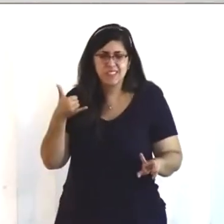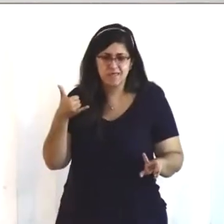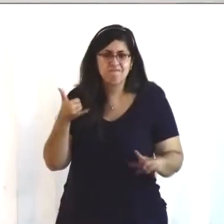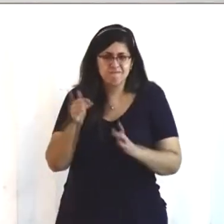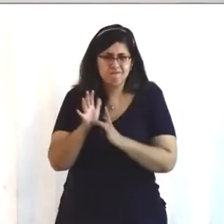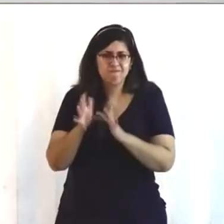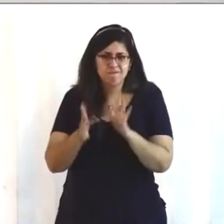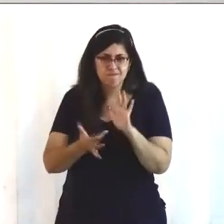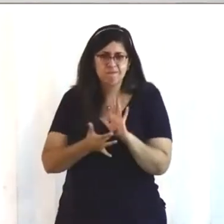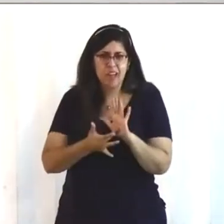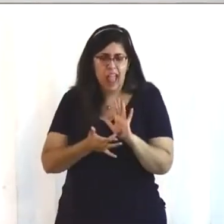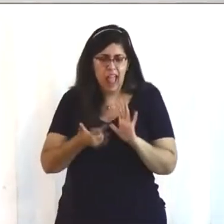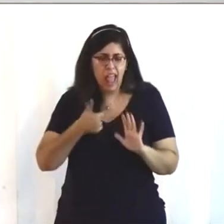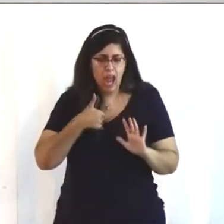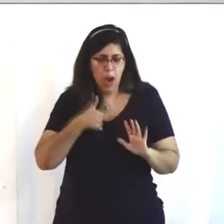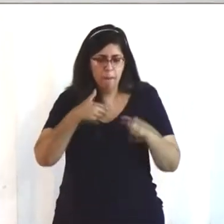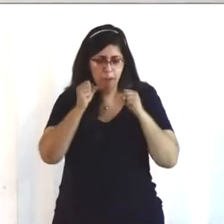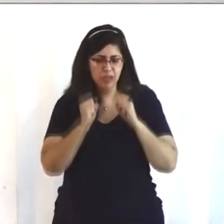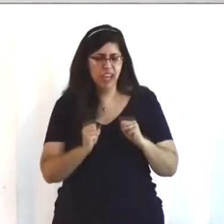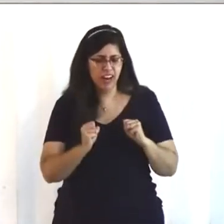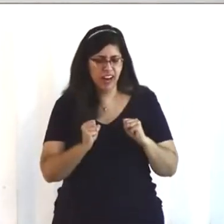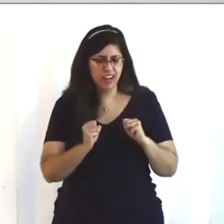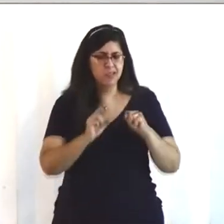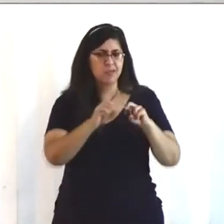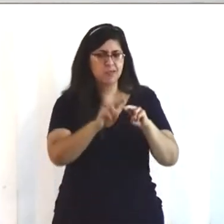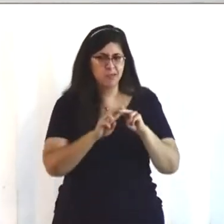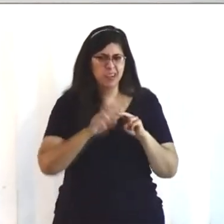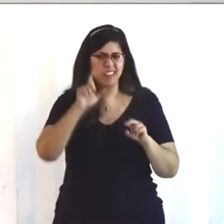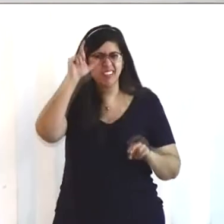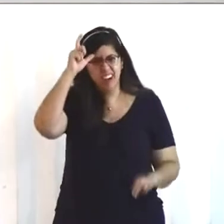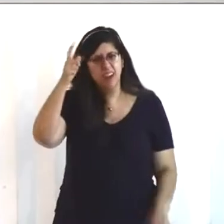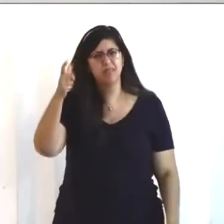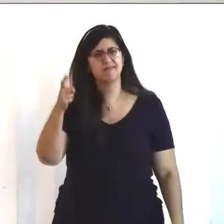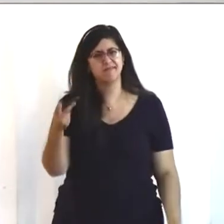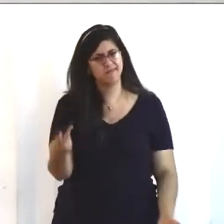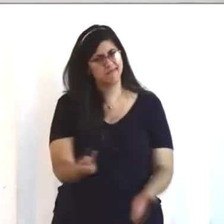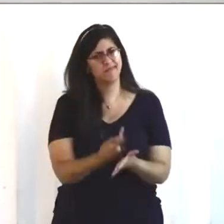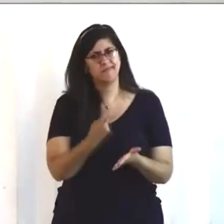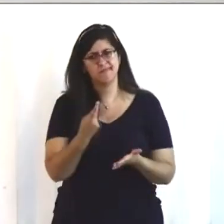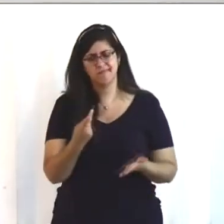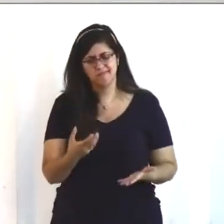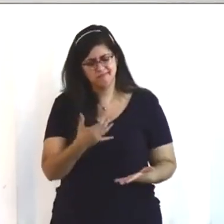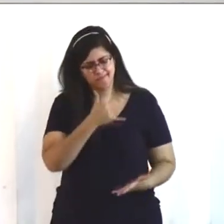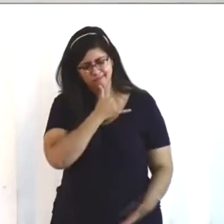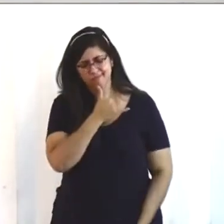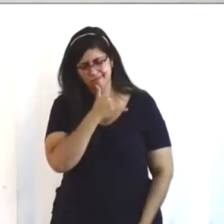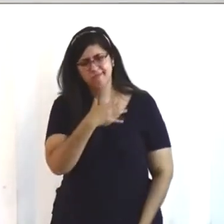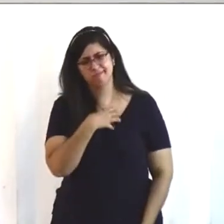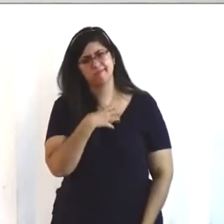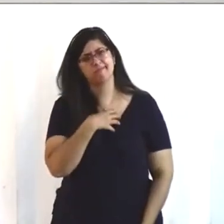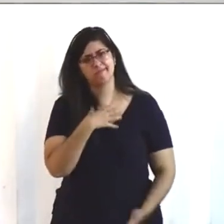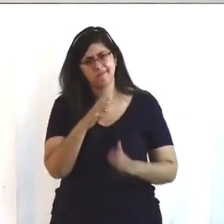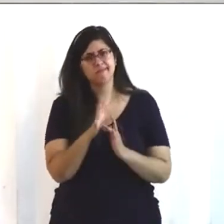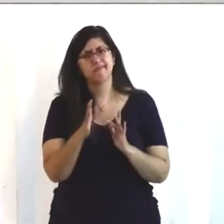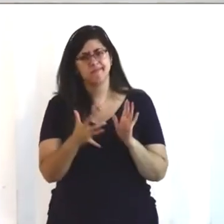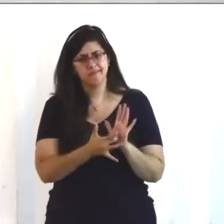era que a origem do seu poder não vinha de Deus, e que